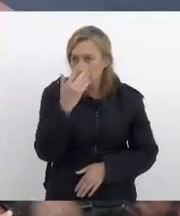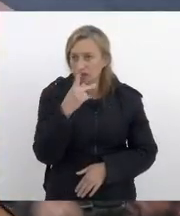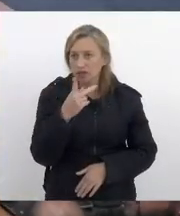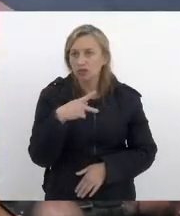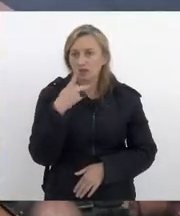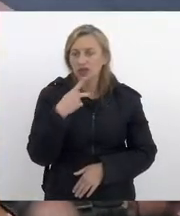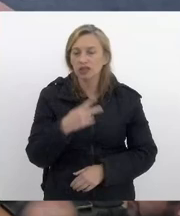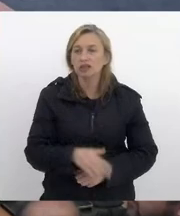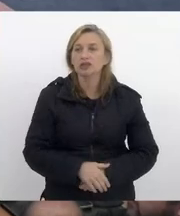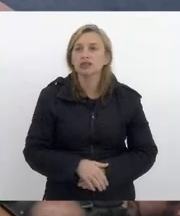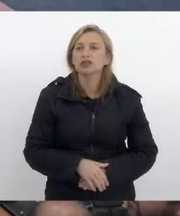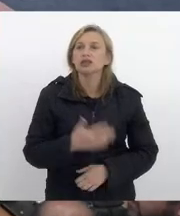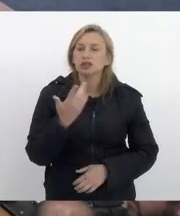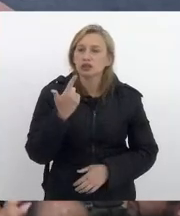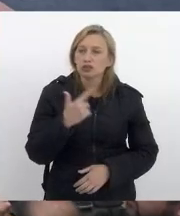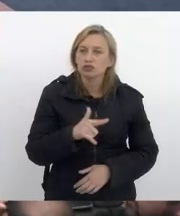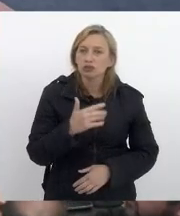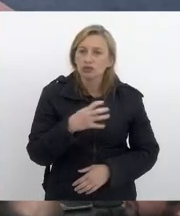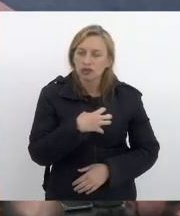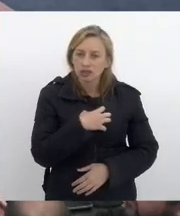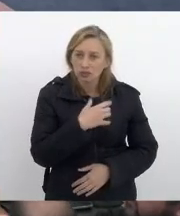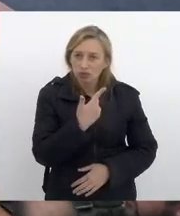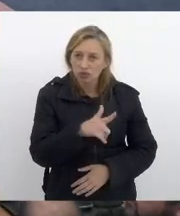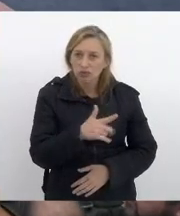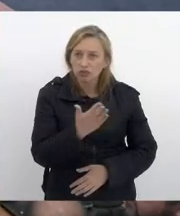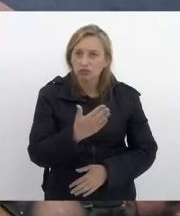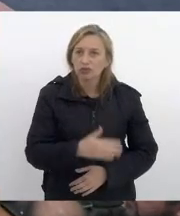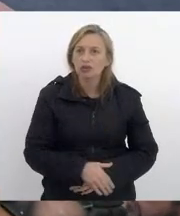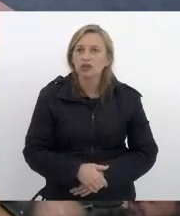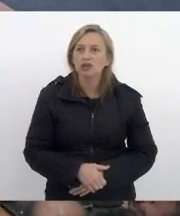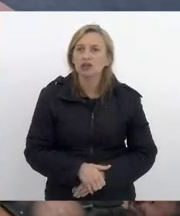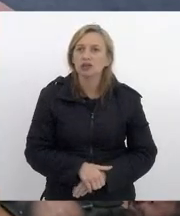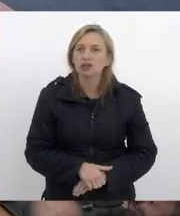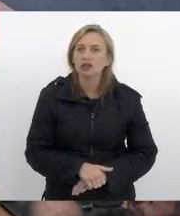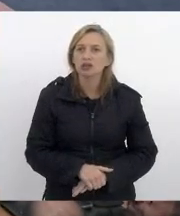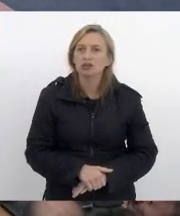fala e, mais uma vez, meus sentimentos. Por favor, senhor.